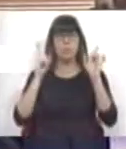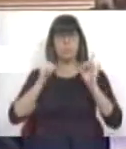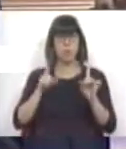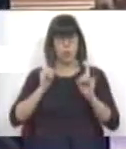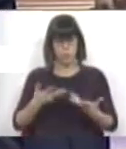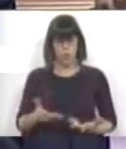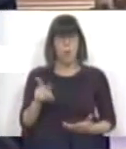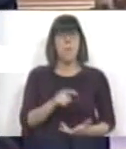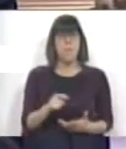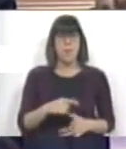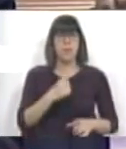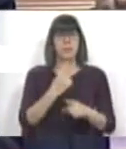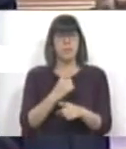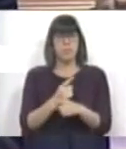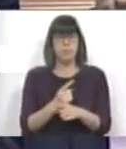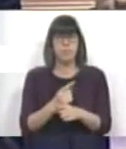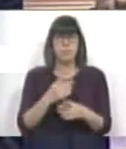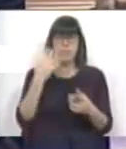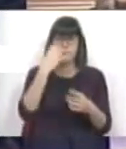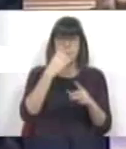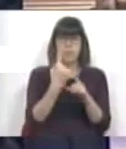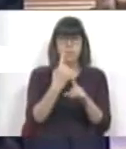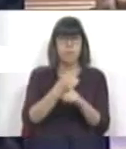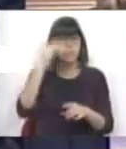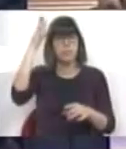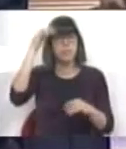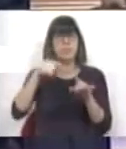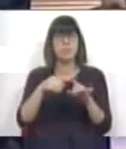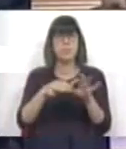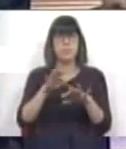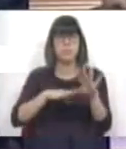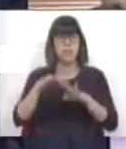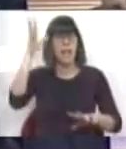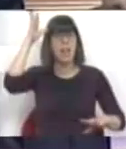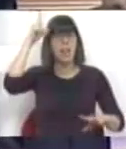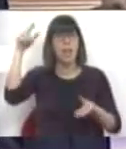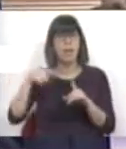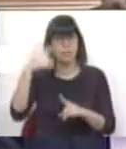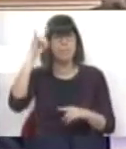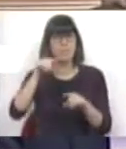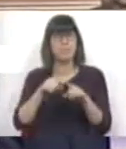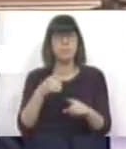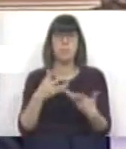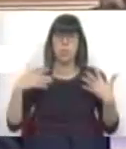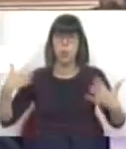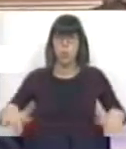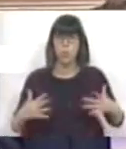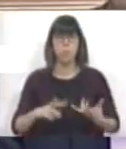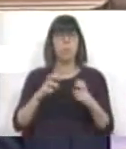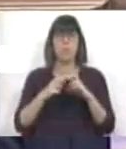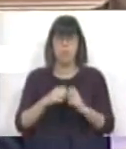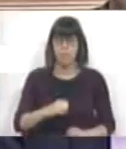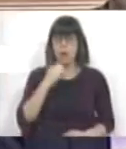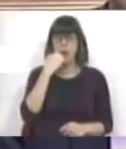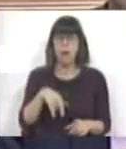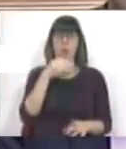este mês. Também a bovinicultura, nomeadamente a dedicada à produção de leite, atravessa uma crise profundíssima,